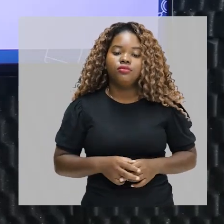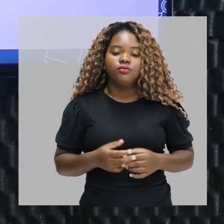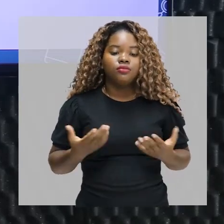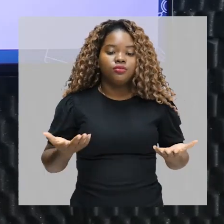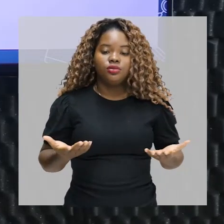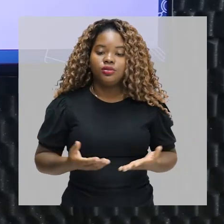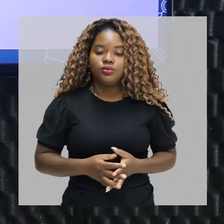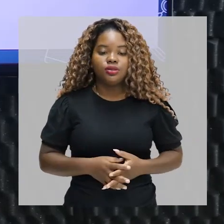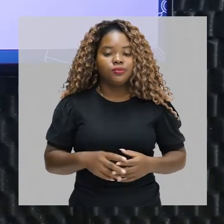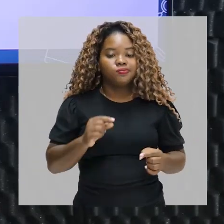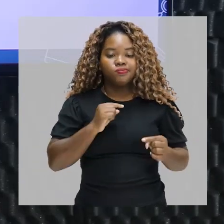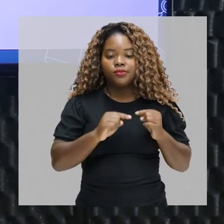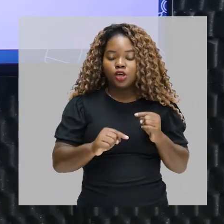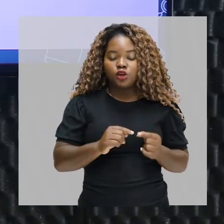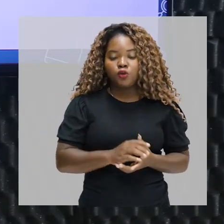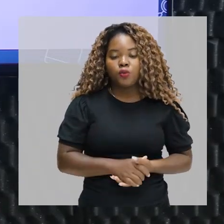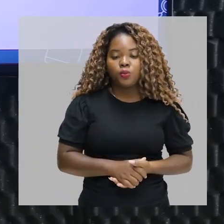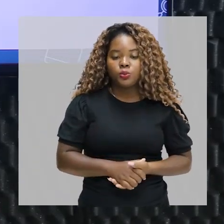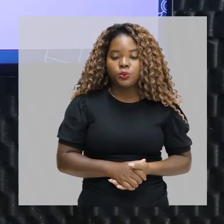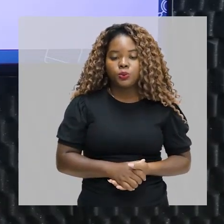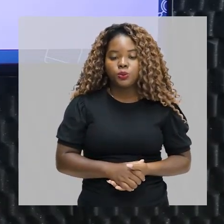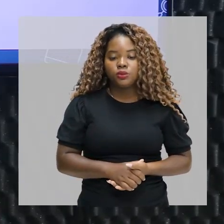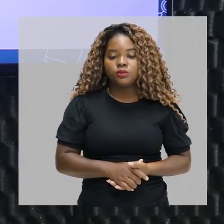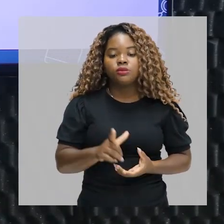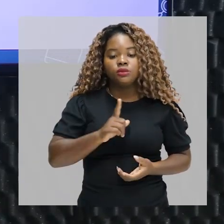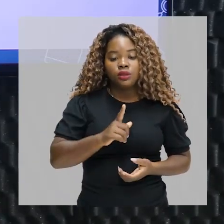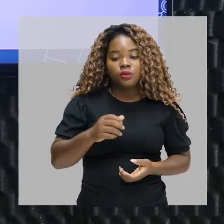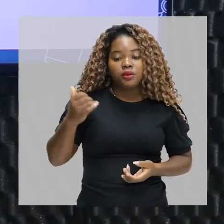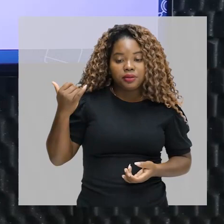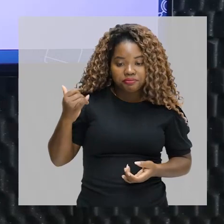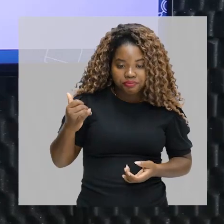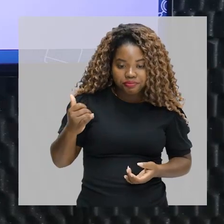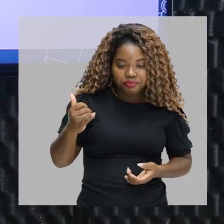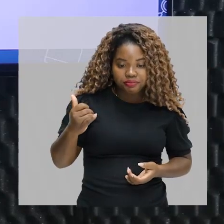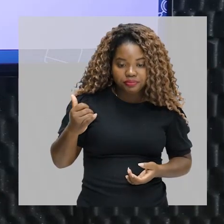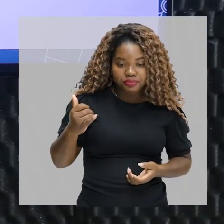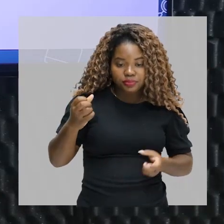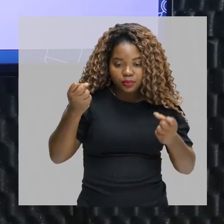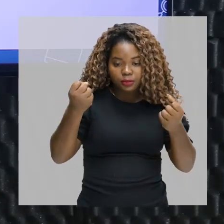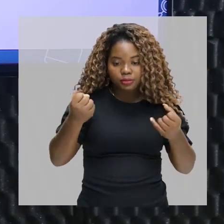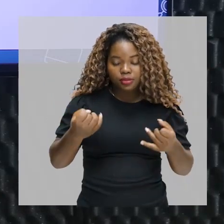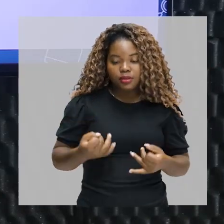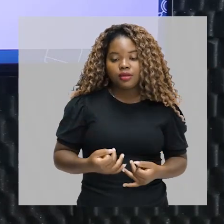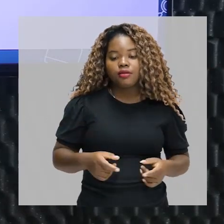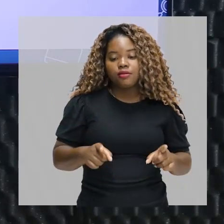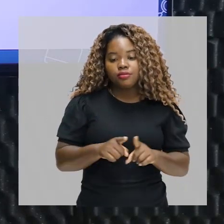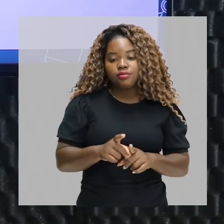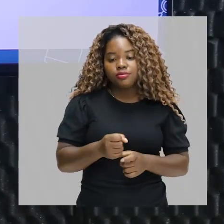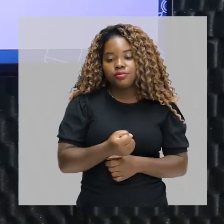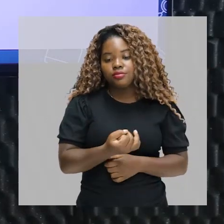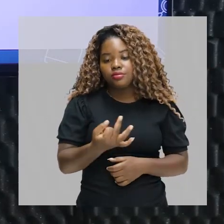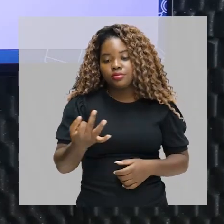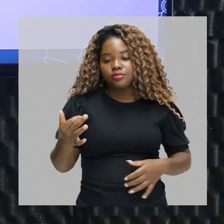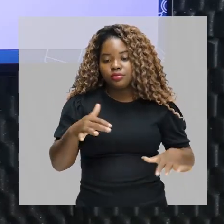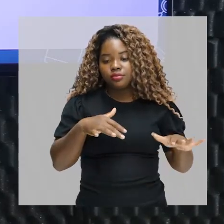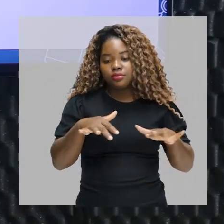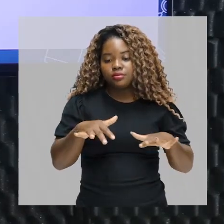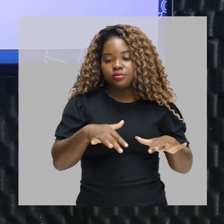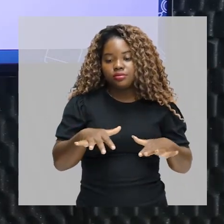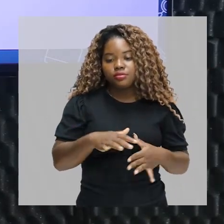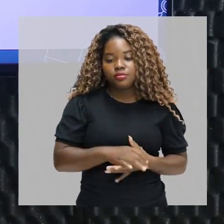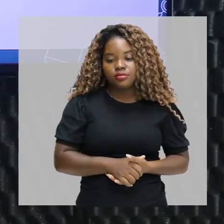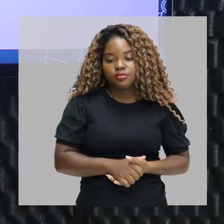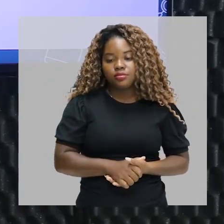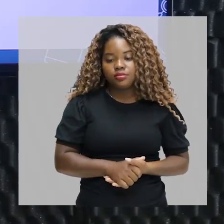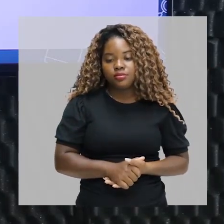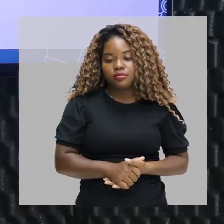e nem outro. Ele vai transportar, sim, energia, como nós falamos muito bem na aula, certo? E vai transportar essa quantidade de